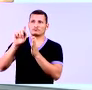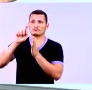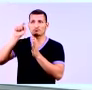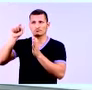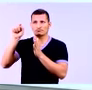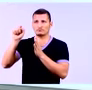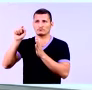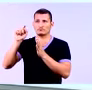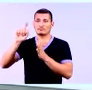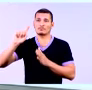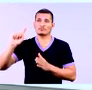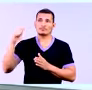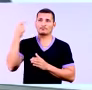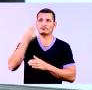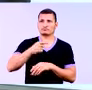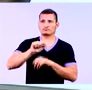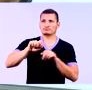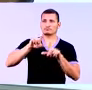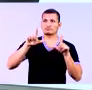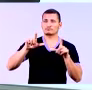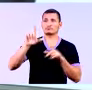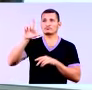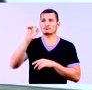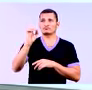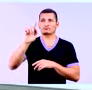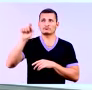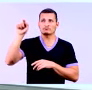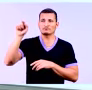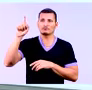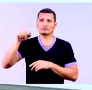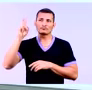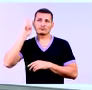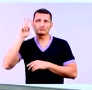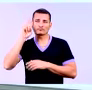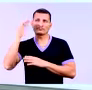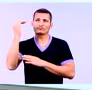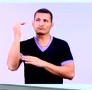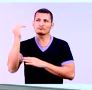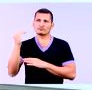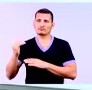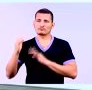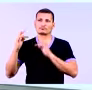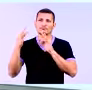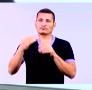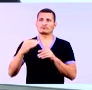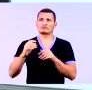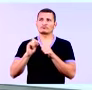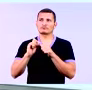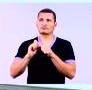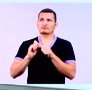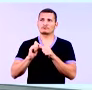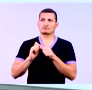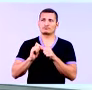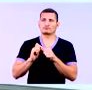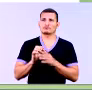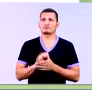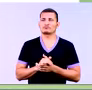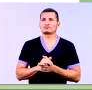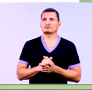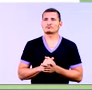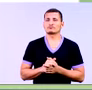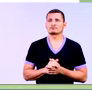sequência, ele executa. Então, o log é o histórico de tudo que foi realizado. Por isso que ele precisa registrar. Vamos continuar,